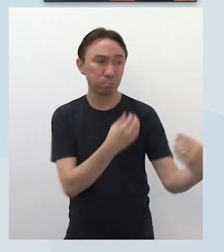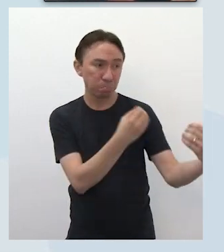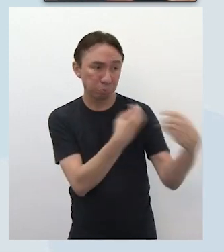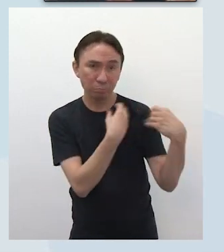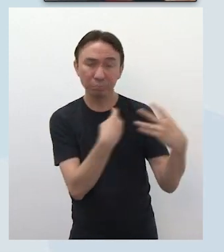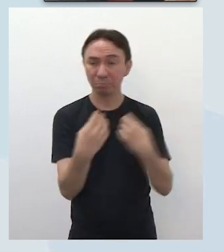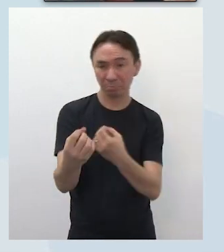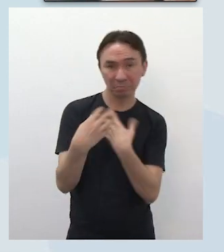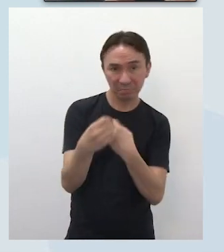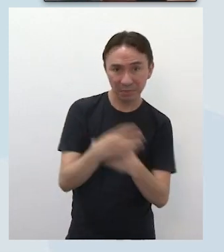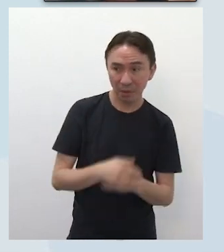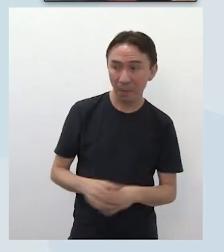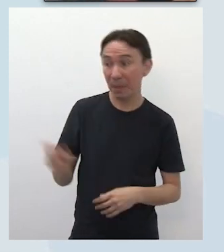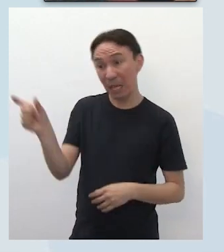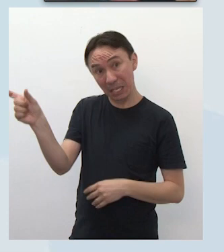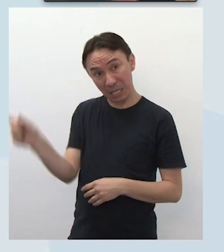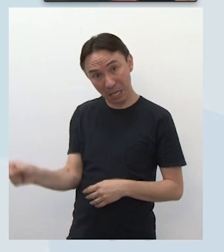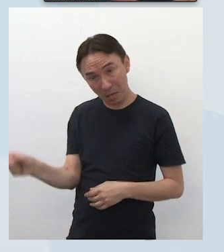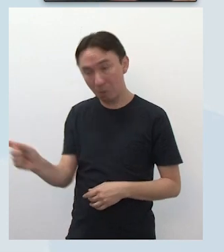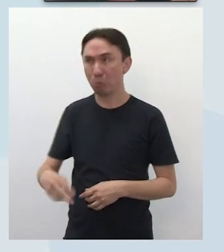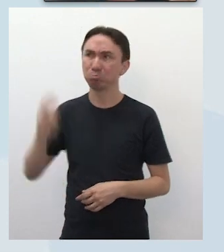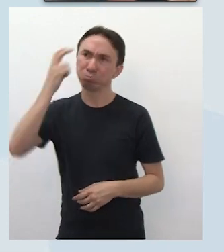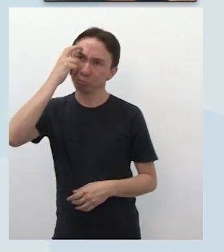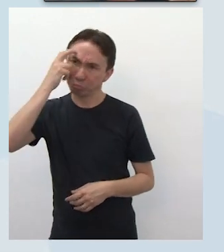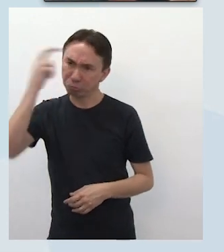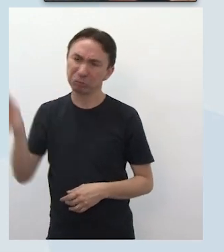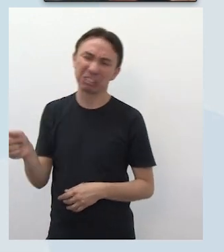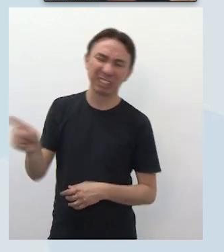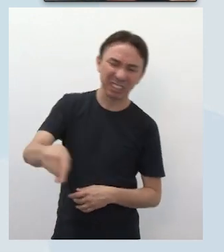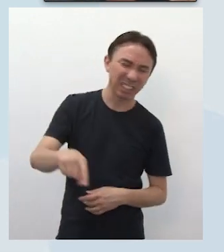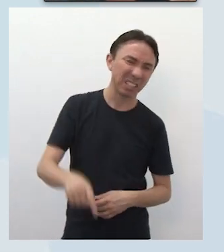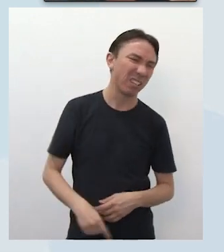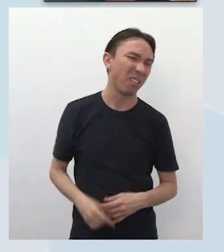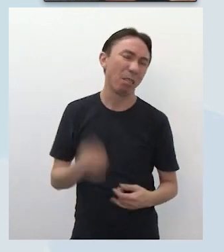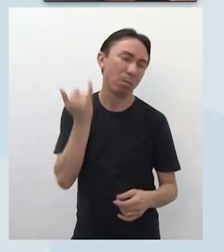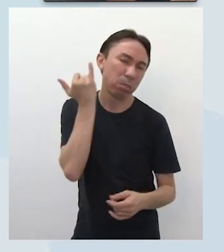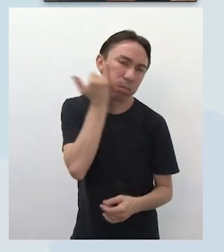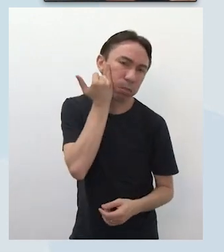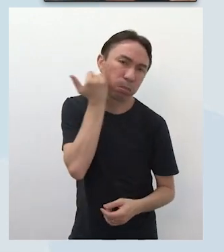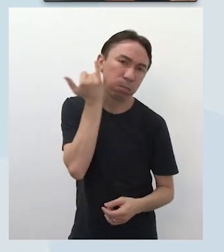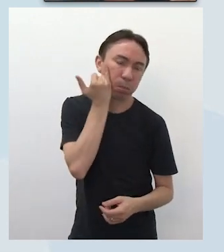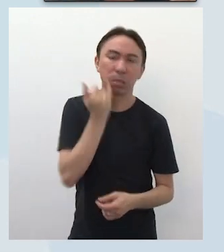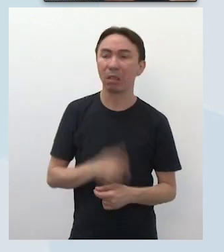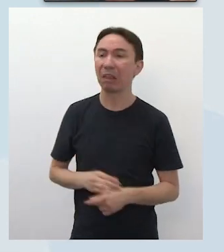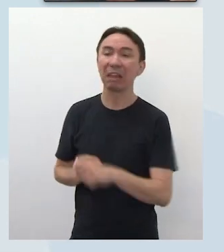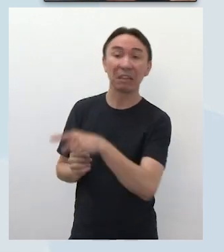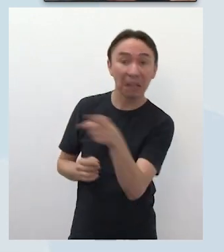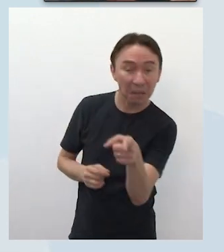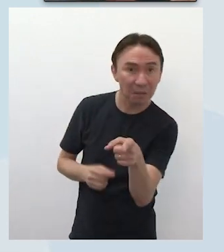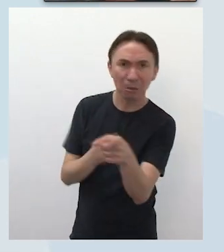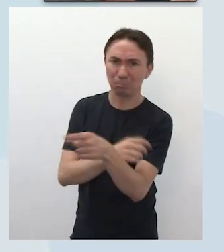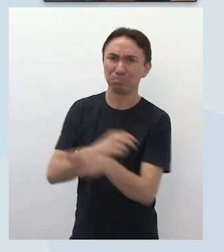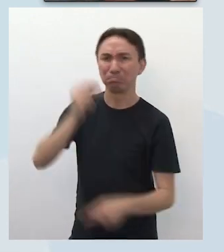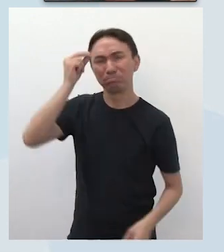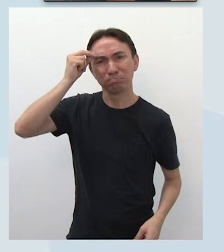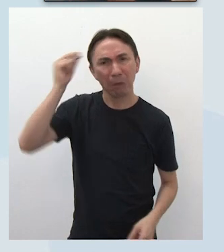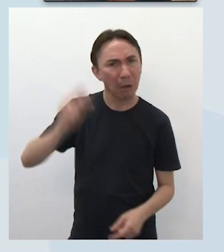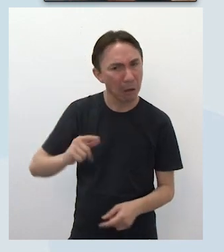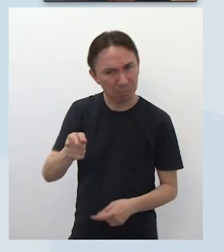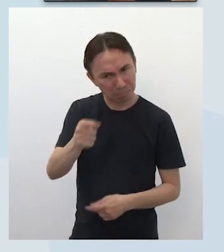esse é inteligente, esse é preguiçoso, essa daqui, nossa, essa vai longe, ela é muito esperta. Ou